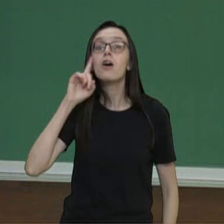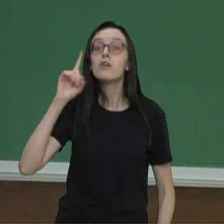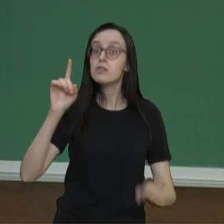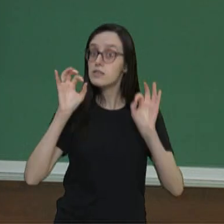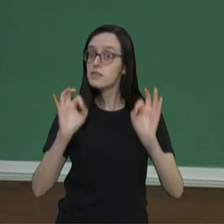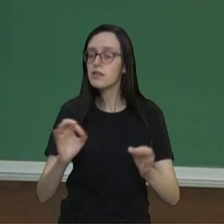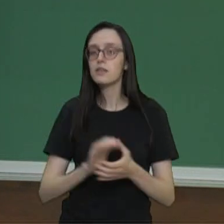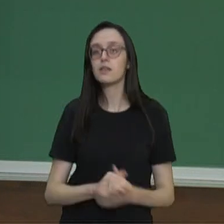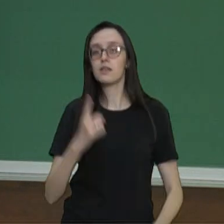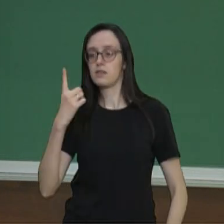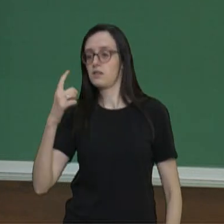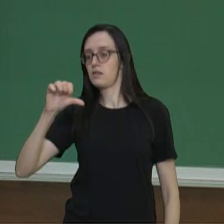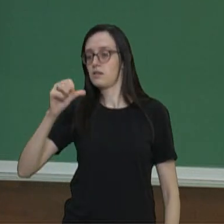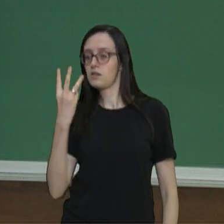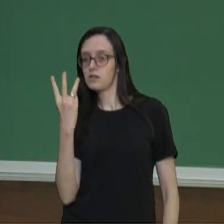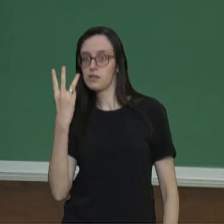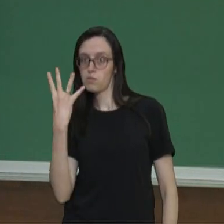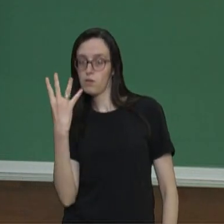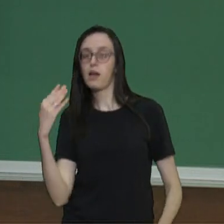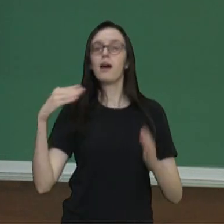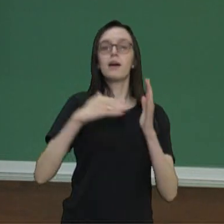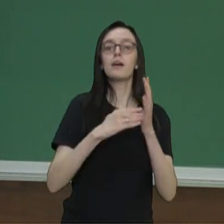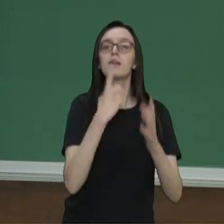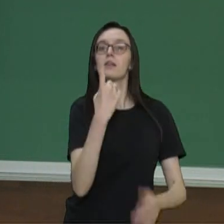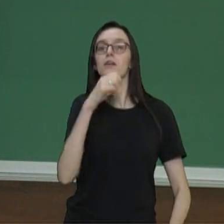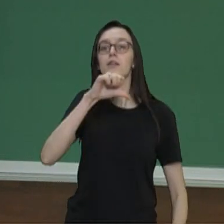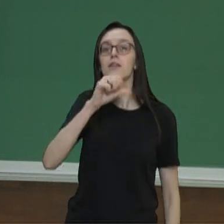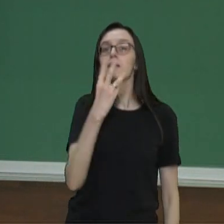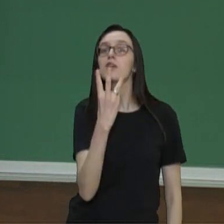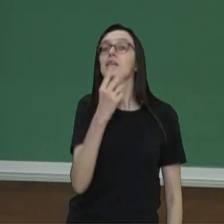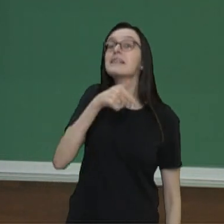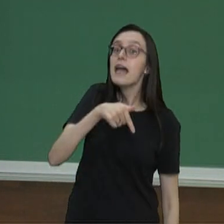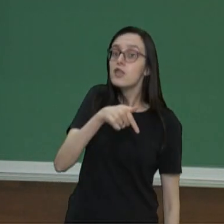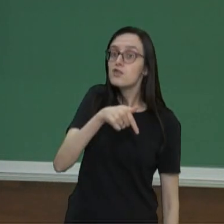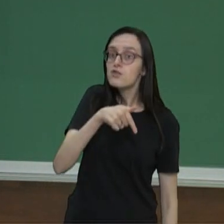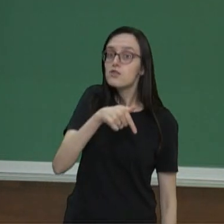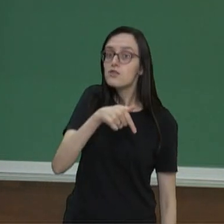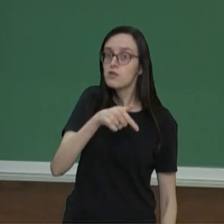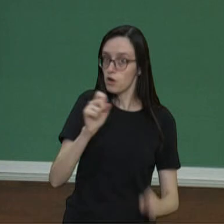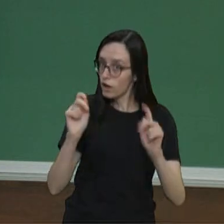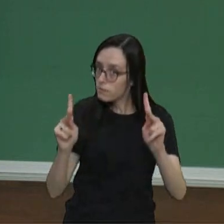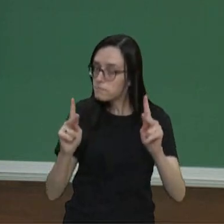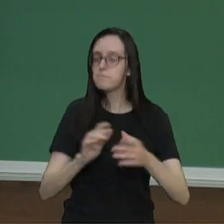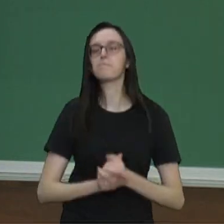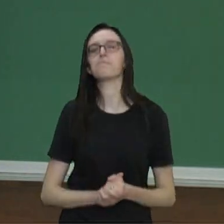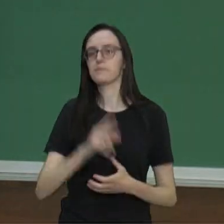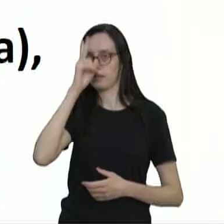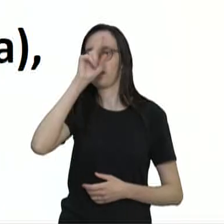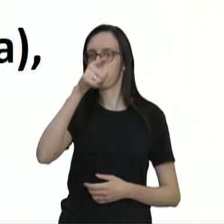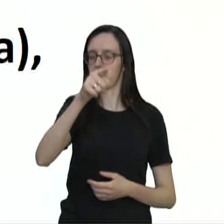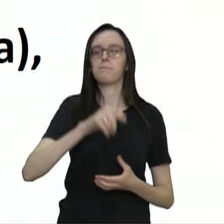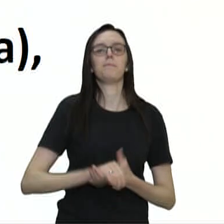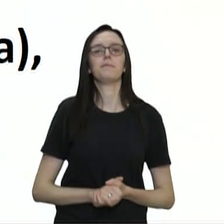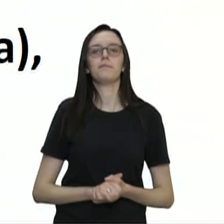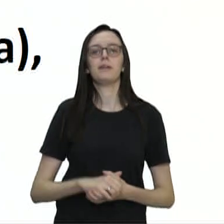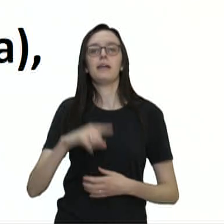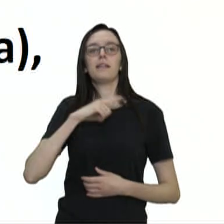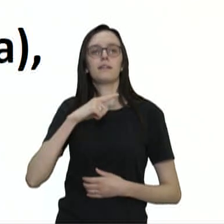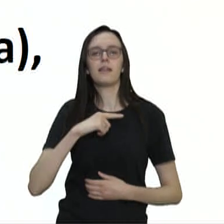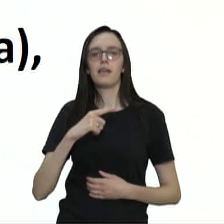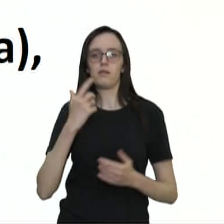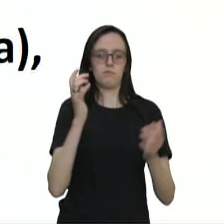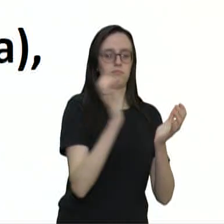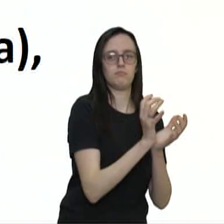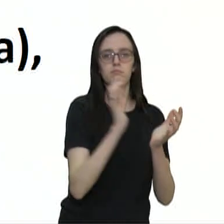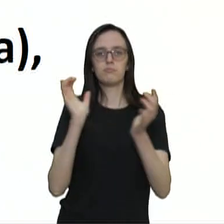Lembra que foi de 1934 até 1937. Tá lembrado? Então, você tem essas